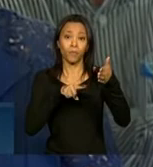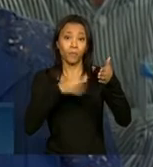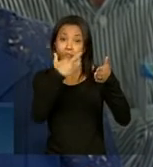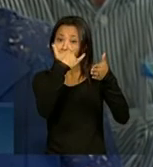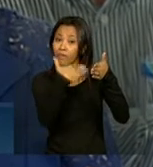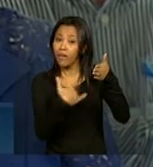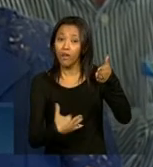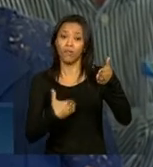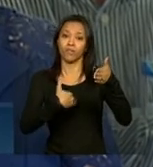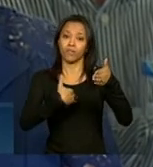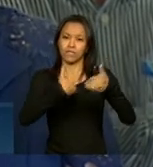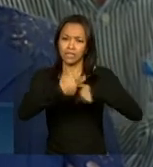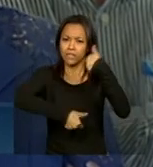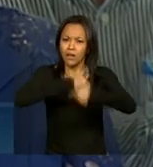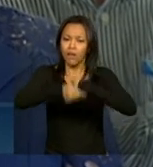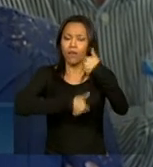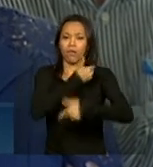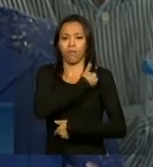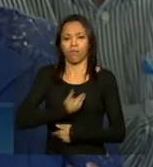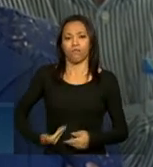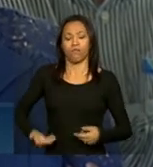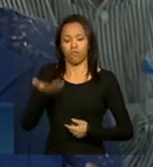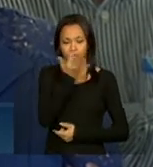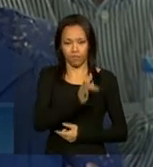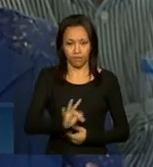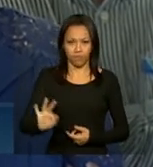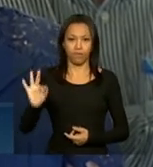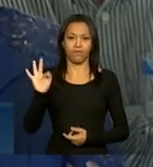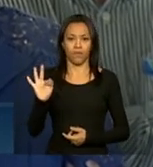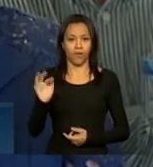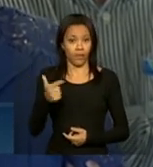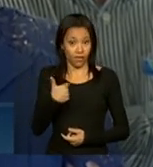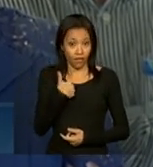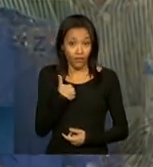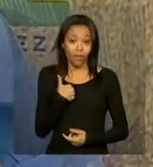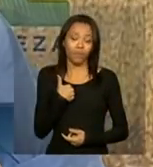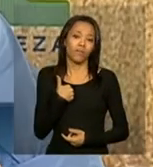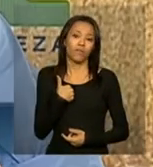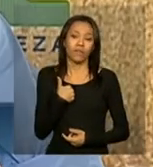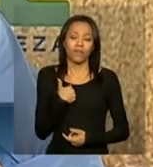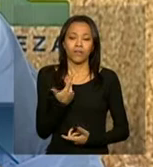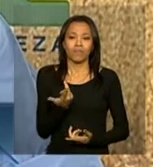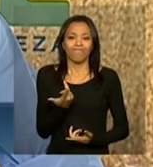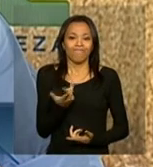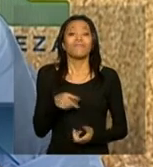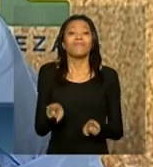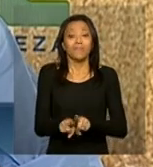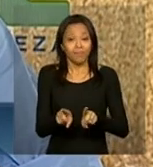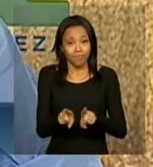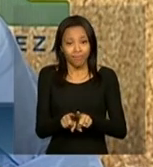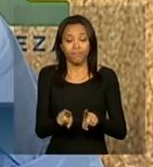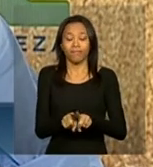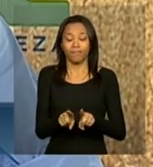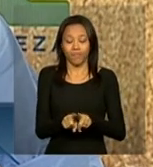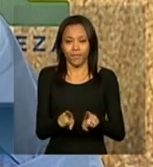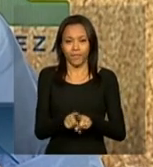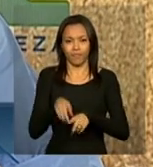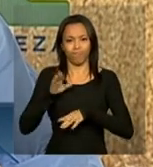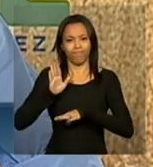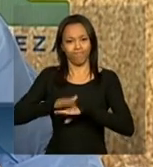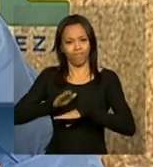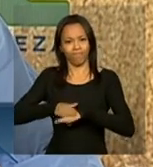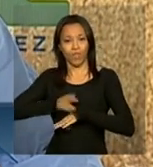várias ações do governo federal. E eu não poderia deixar, presidente, de fazer, em nome